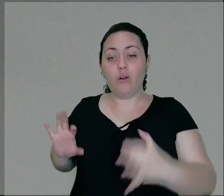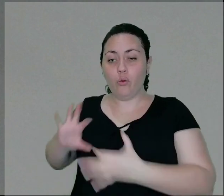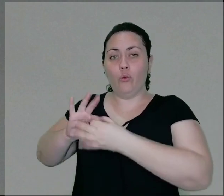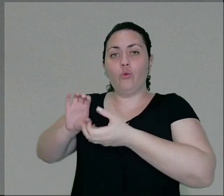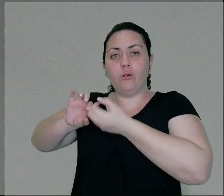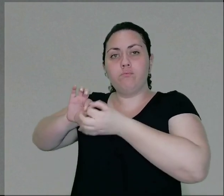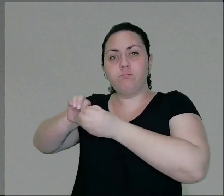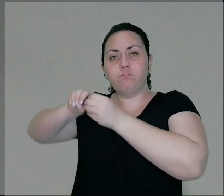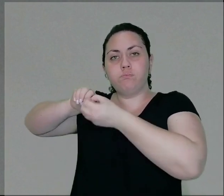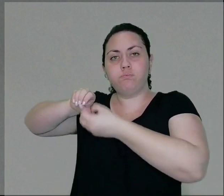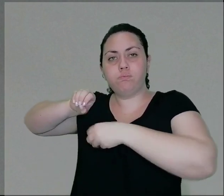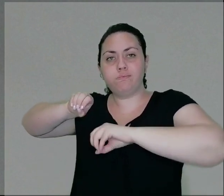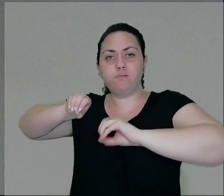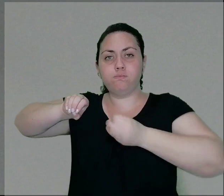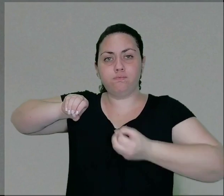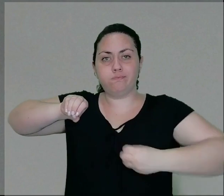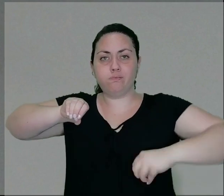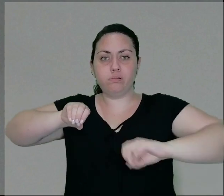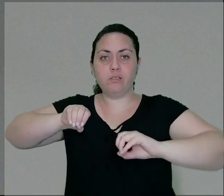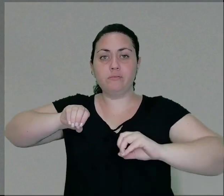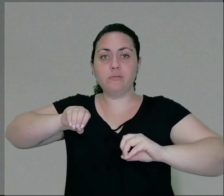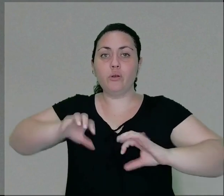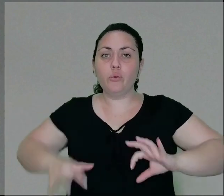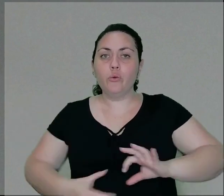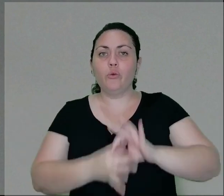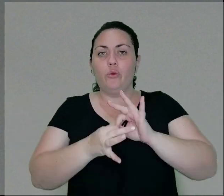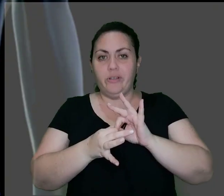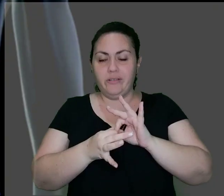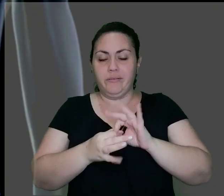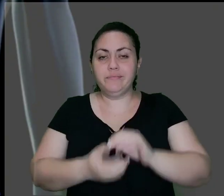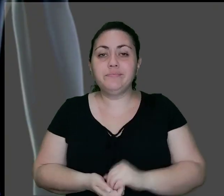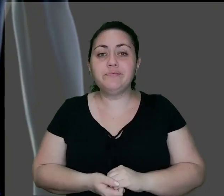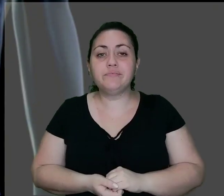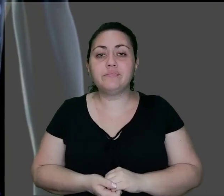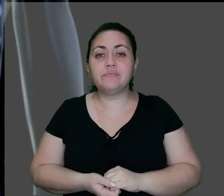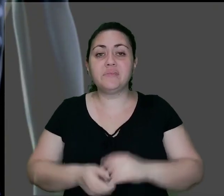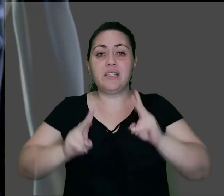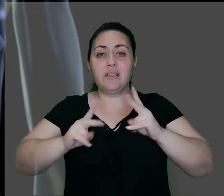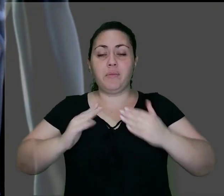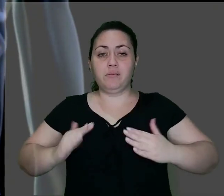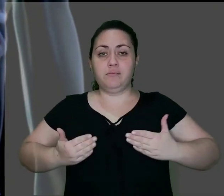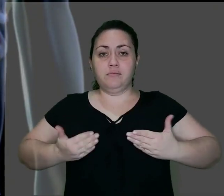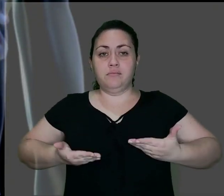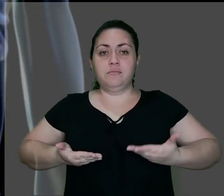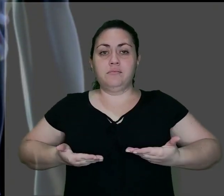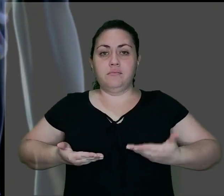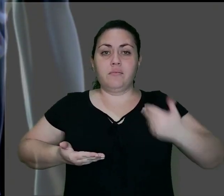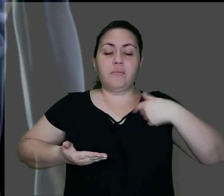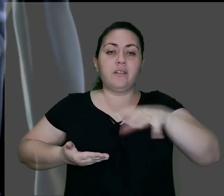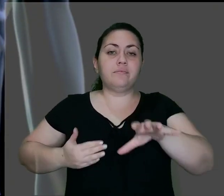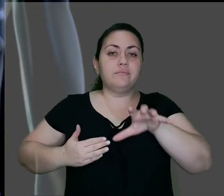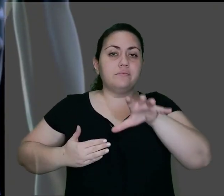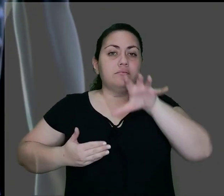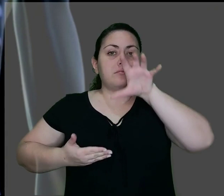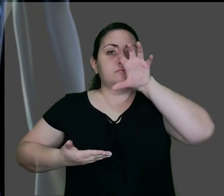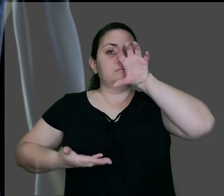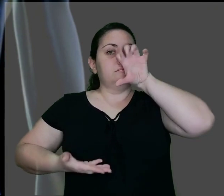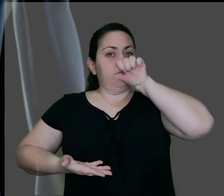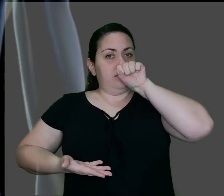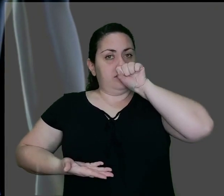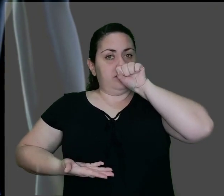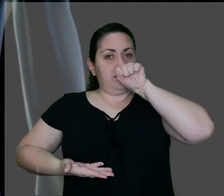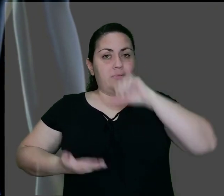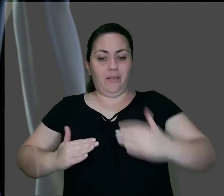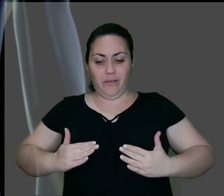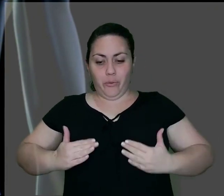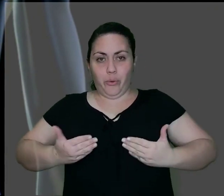e este, por sua vez, se liga ao intestino grosso. Cada vez que o diafragma desce, quando o ar entra nos